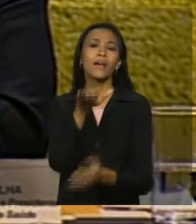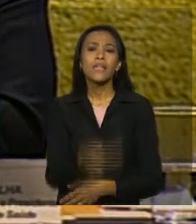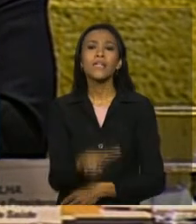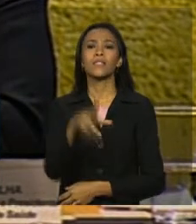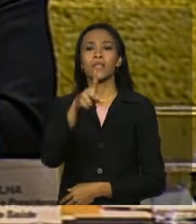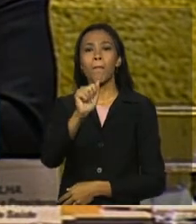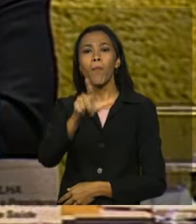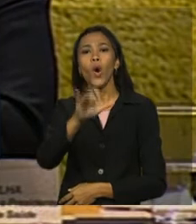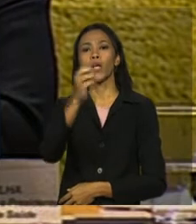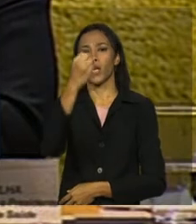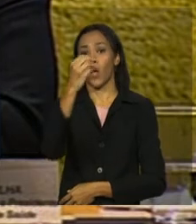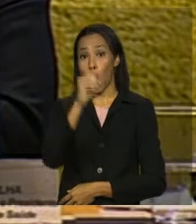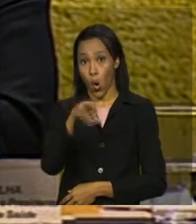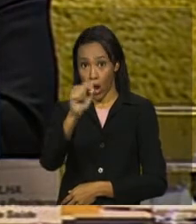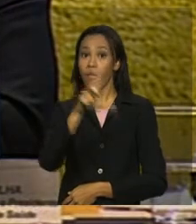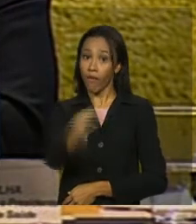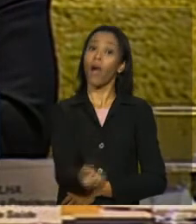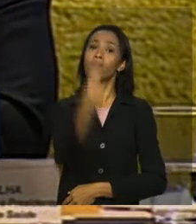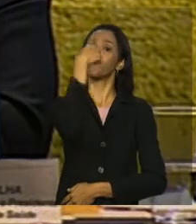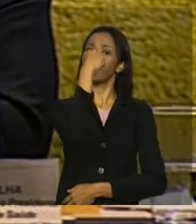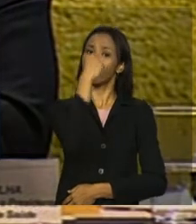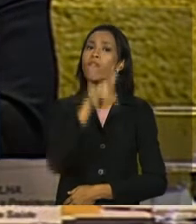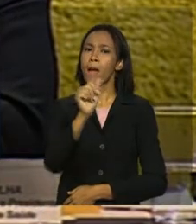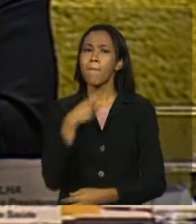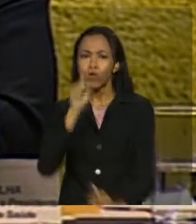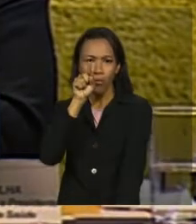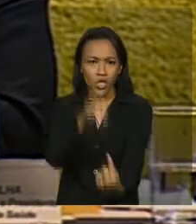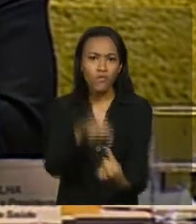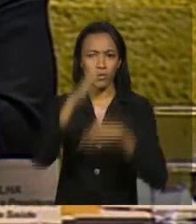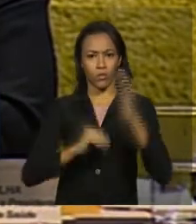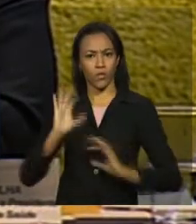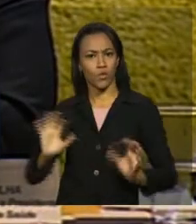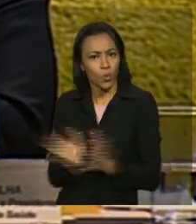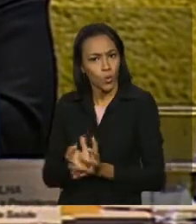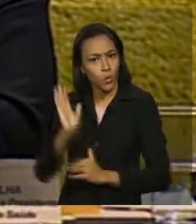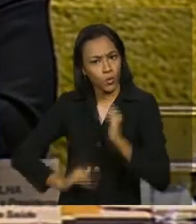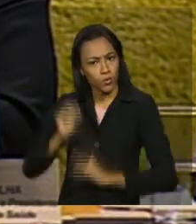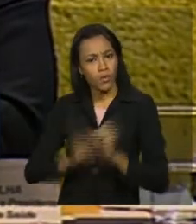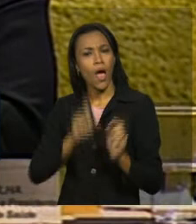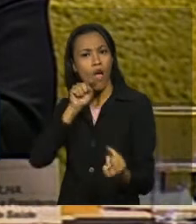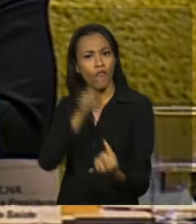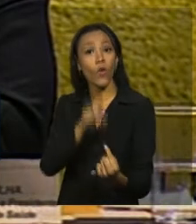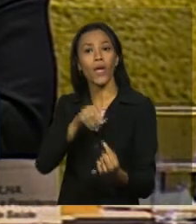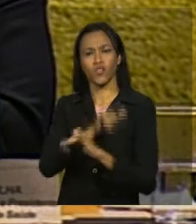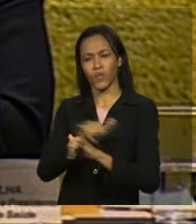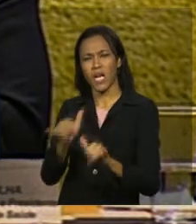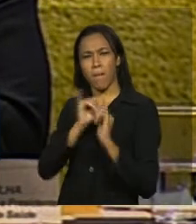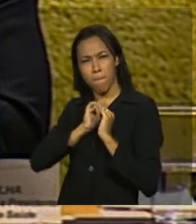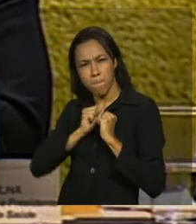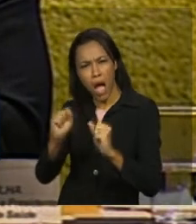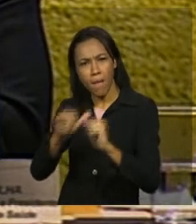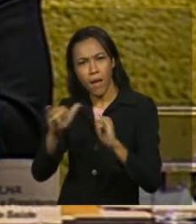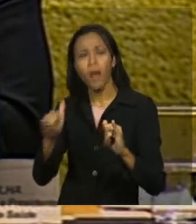oral a Gotinha para paralisia infantil ela vai receber mas o foco dos Profissionais de Saúde a gente quer forçar muito para os pais as mães